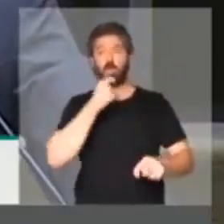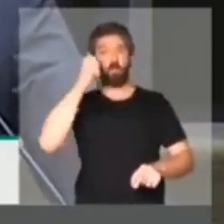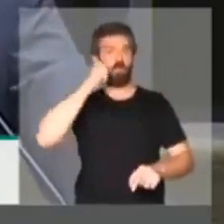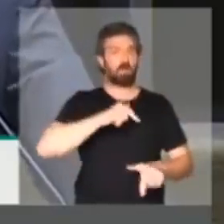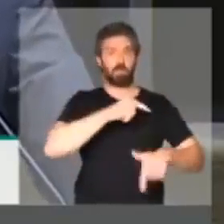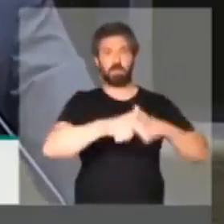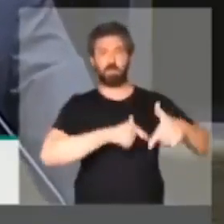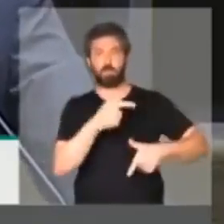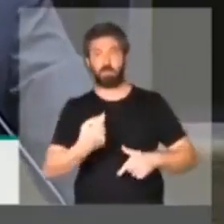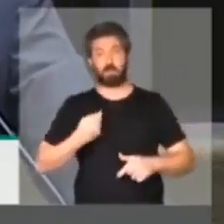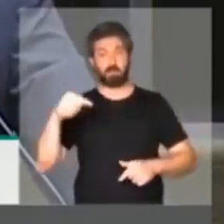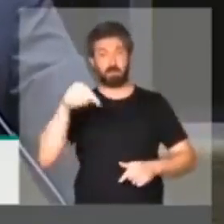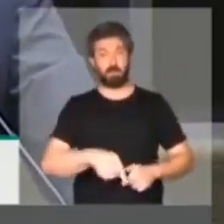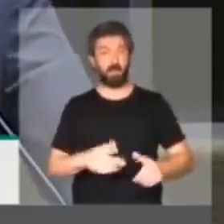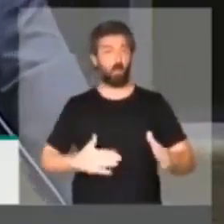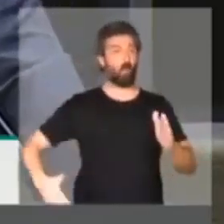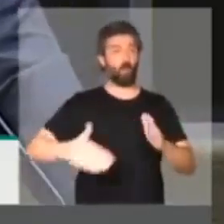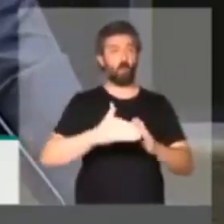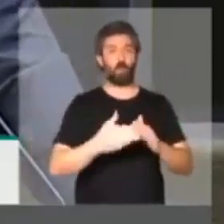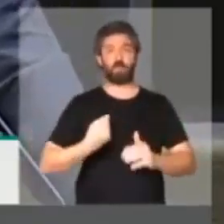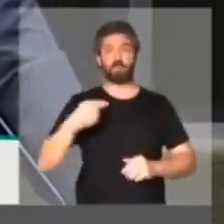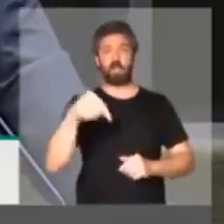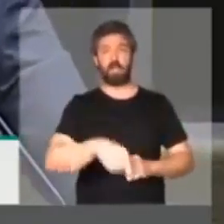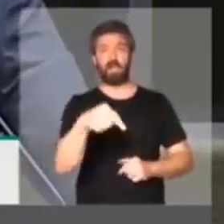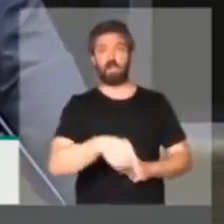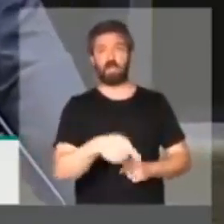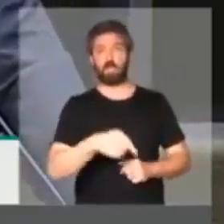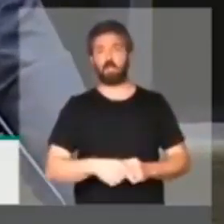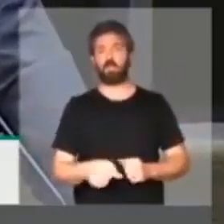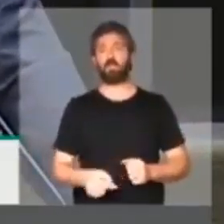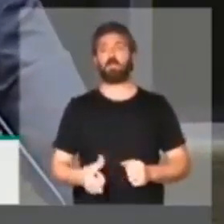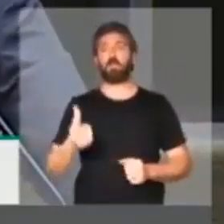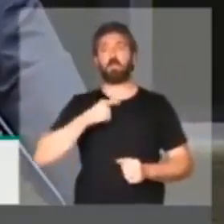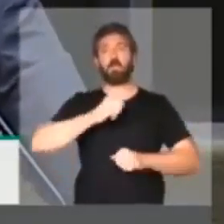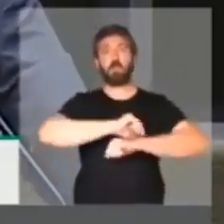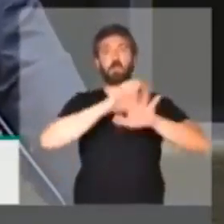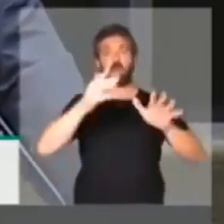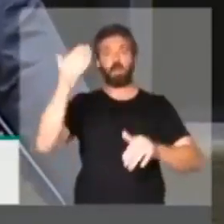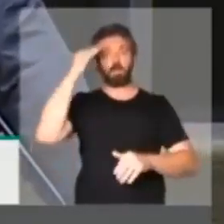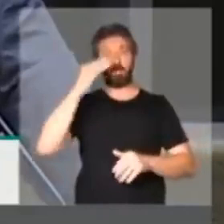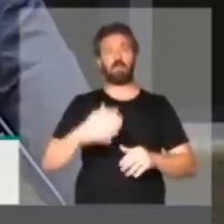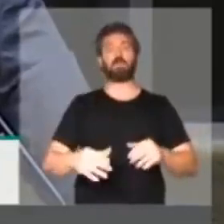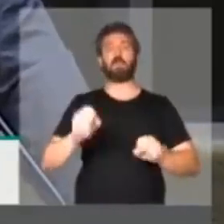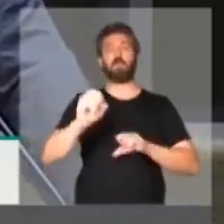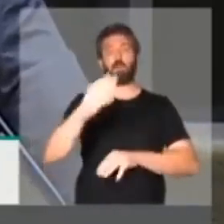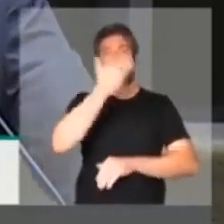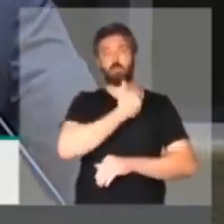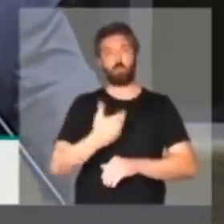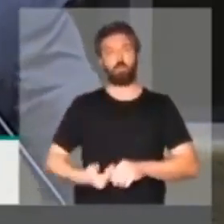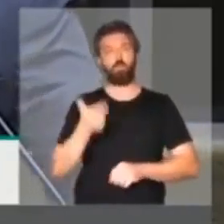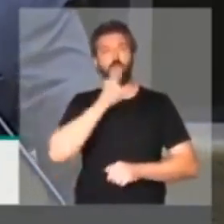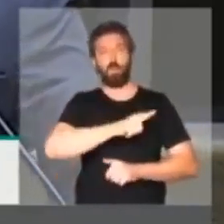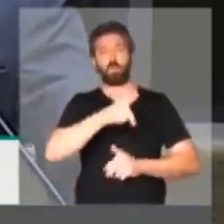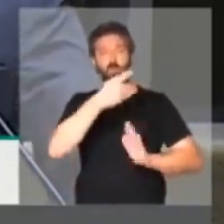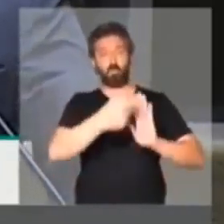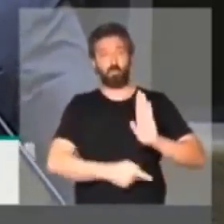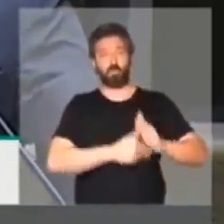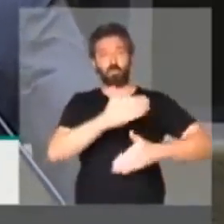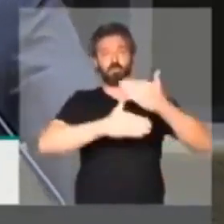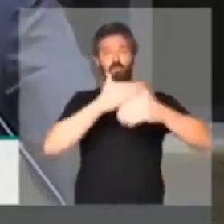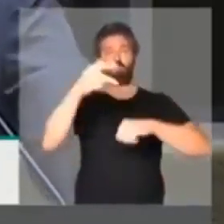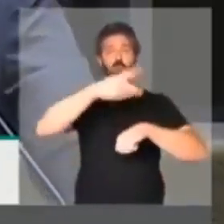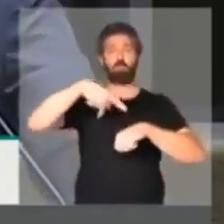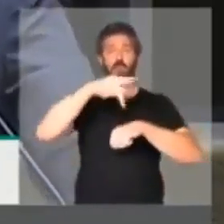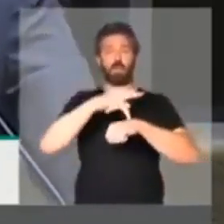Trabalhadoras está aqui na sua totalidade. E tem claro a importância da educação pública para a construção de um projeto de